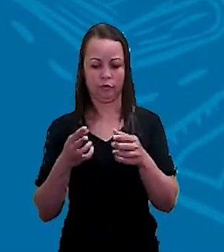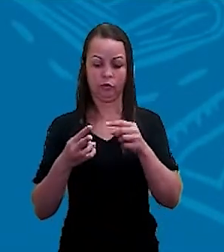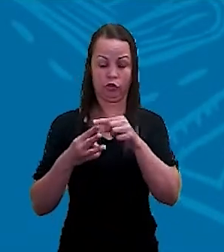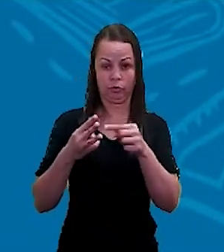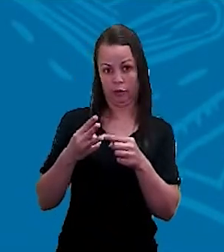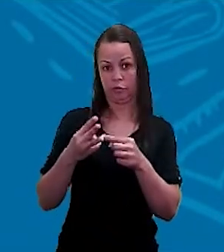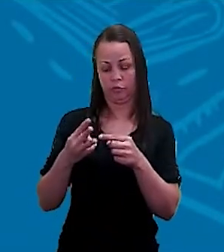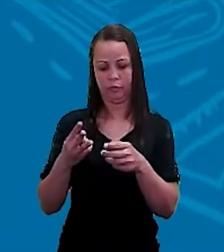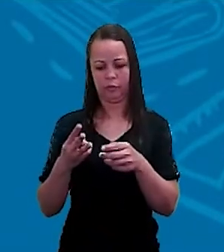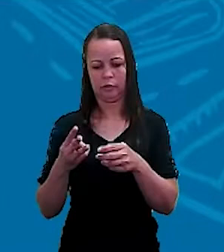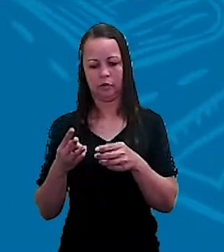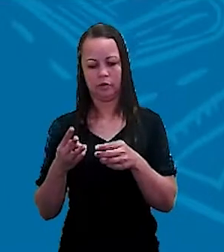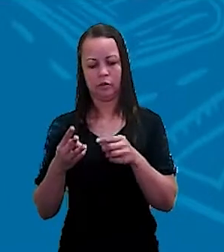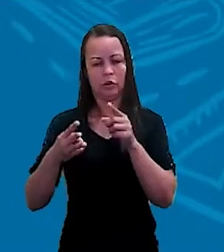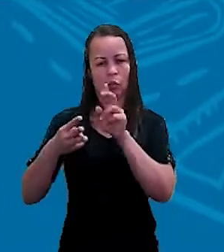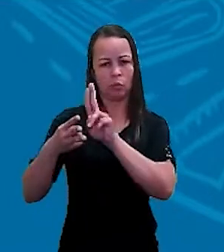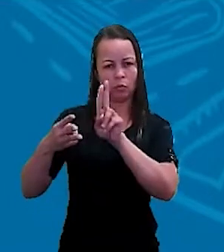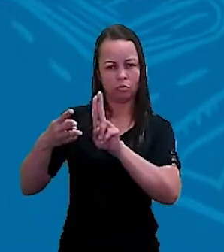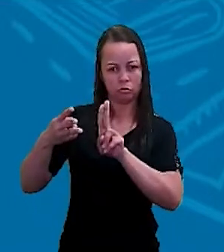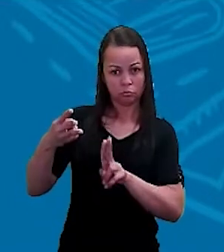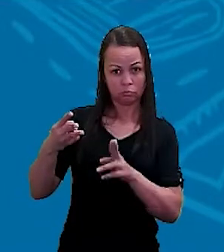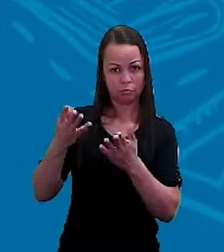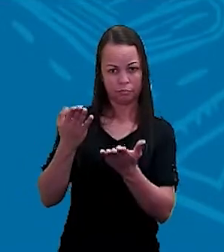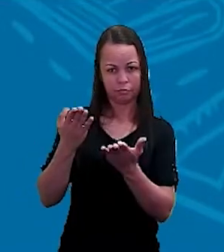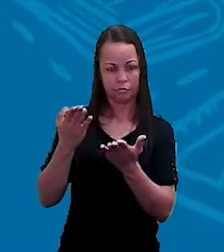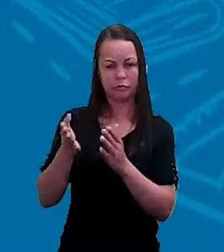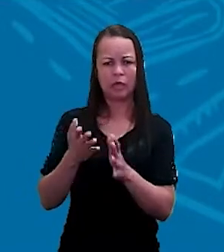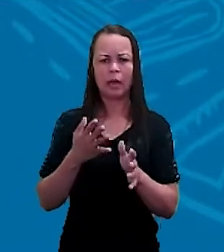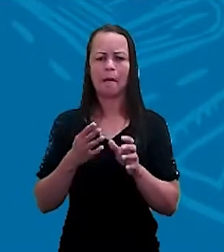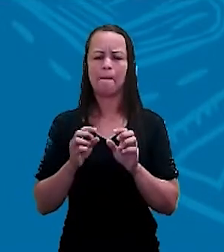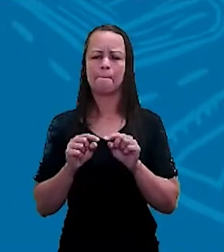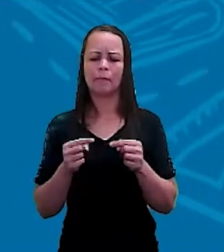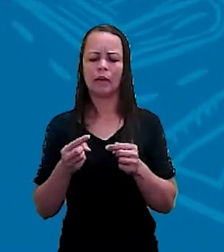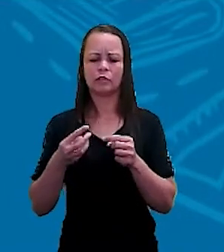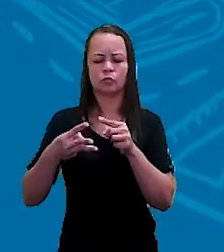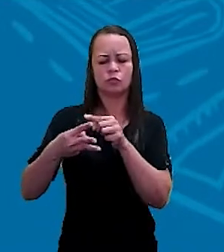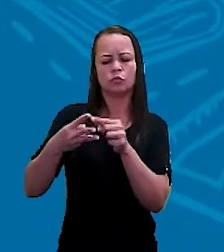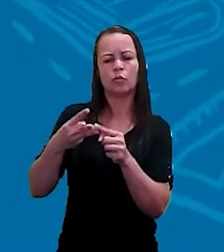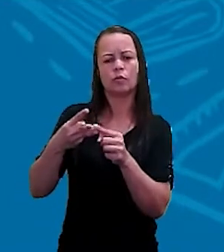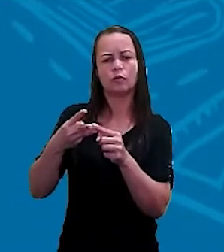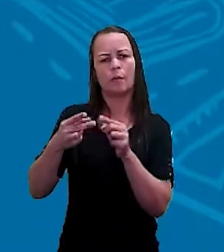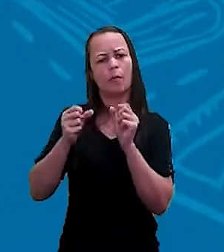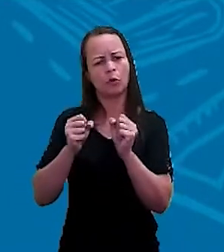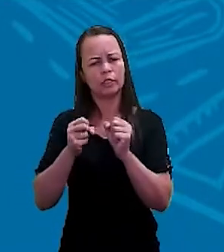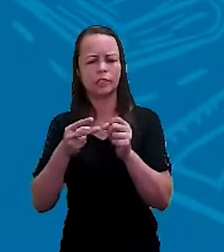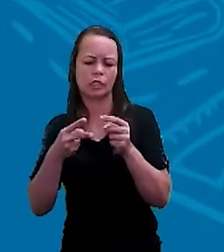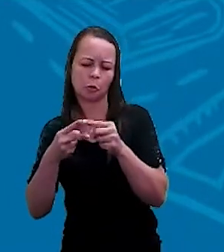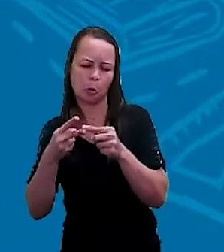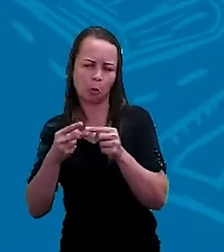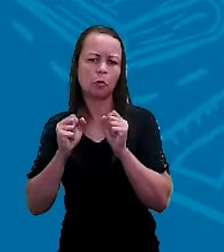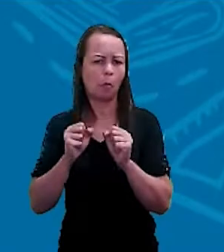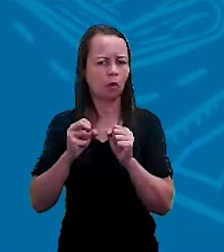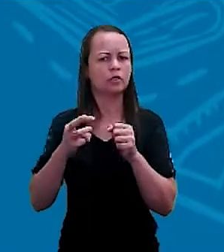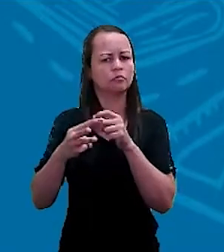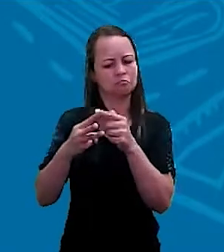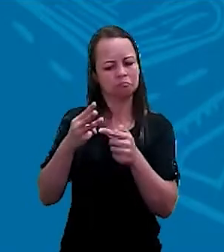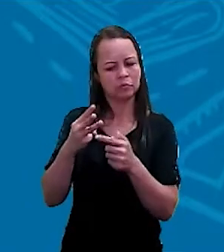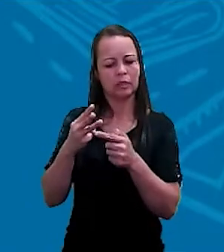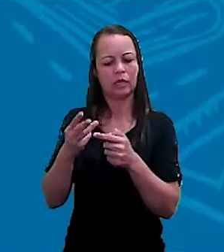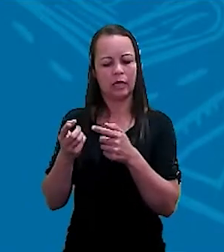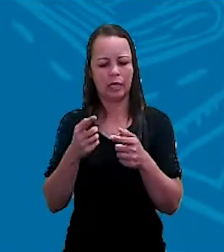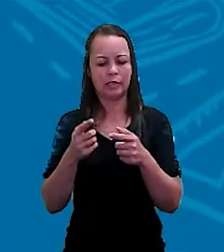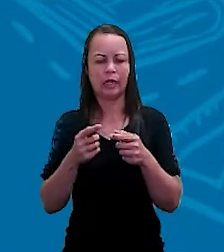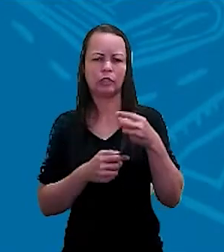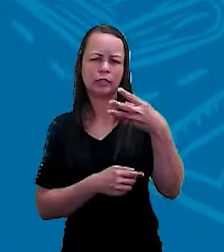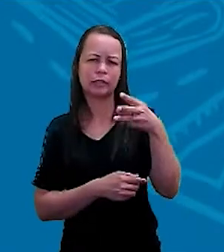ilho. Mas na prática, a gente pode dividir em 3. A parte do duodeno, gente, tem em média de 30 centímetros. E a parte